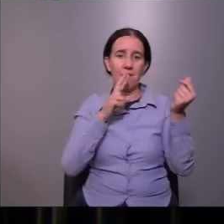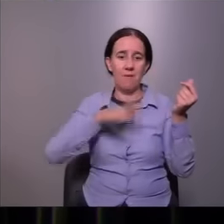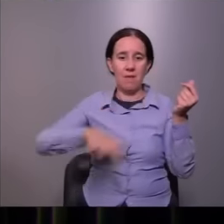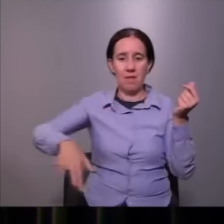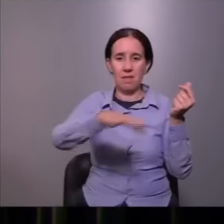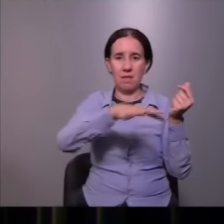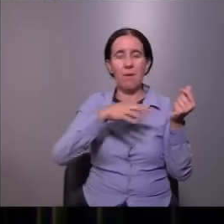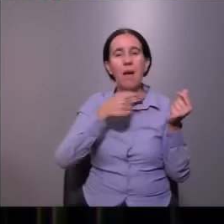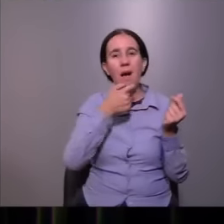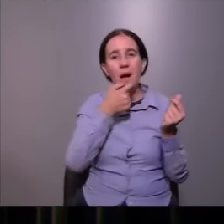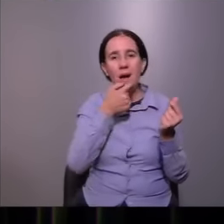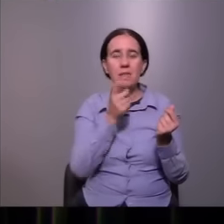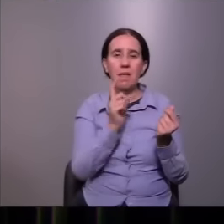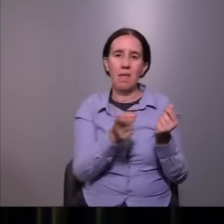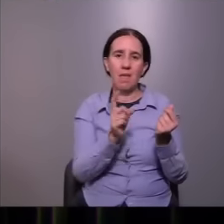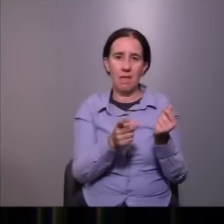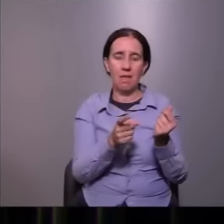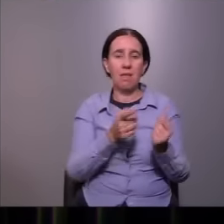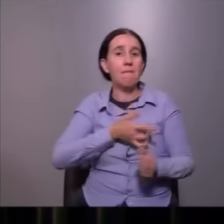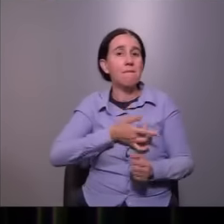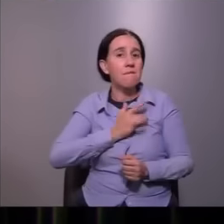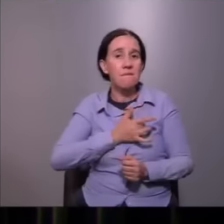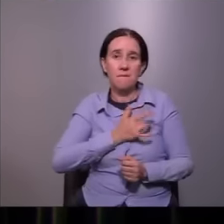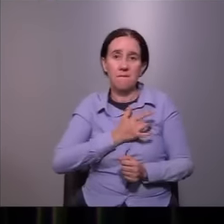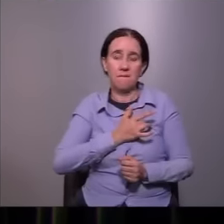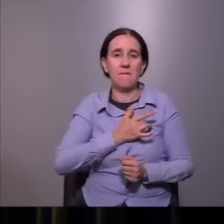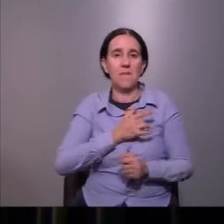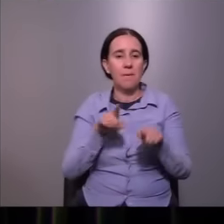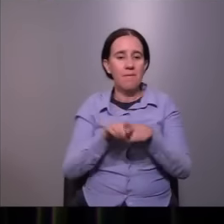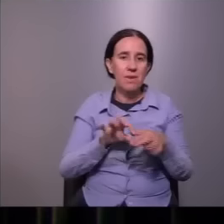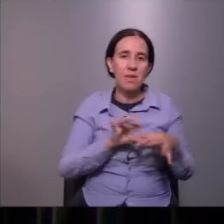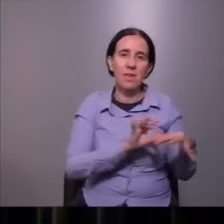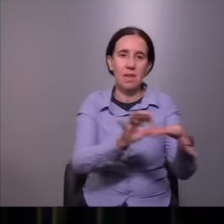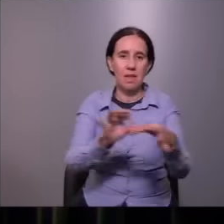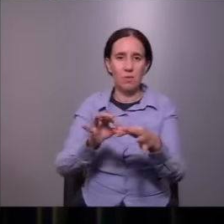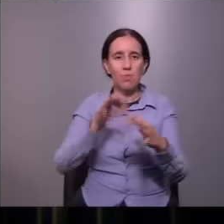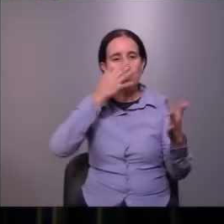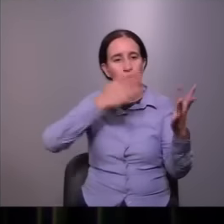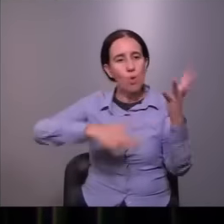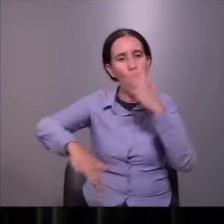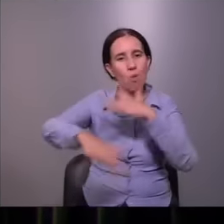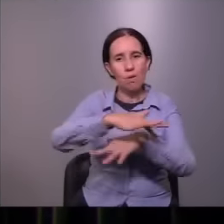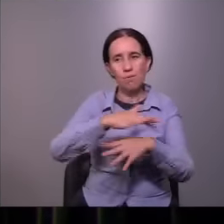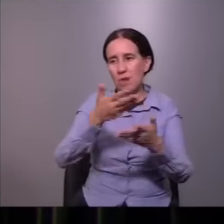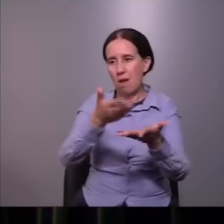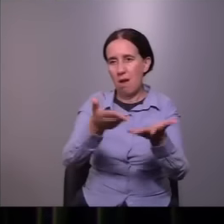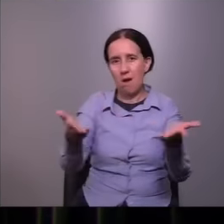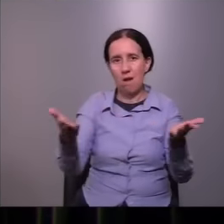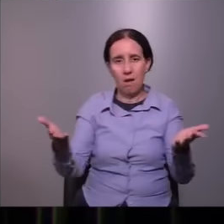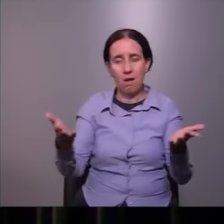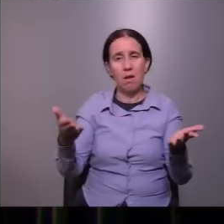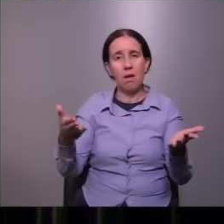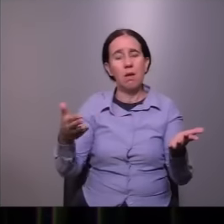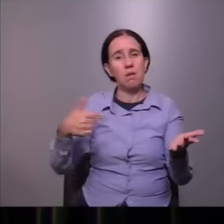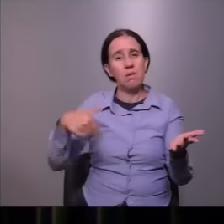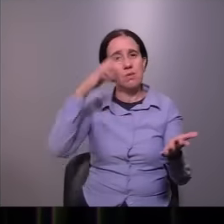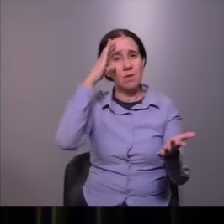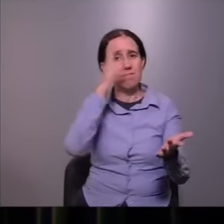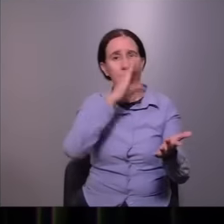Não pedimos outro milagre aqui em Fátima, senão este do